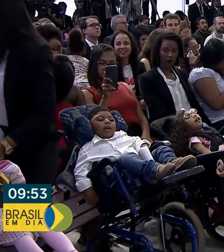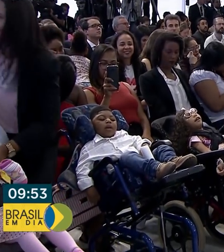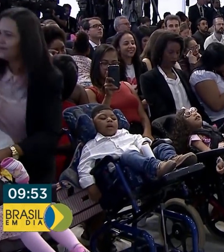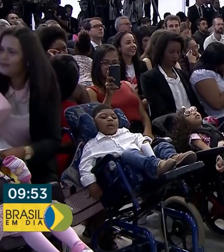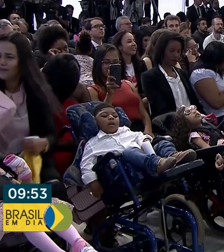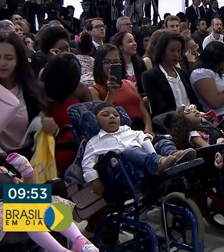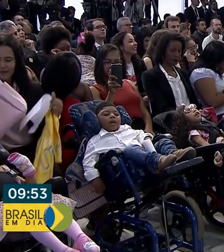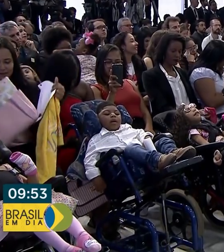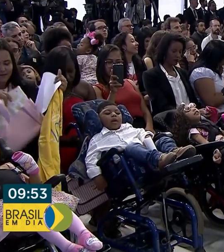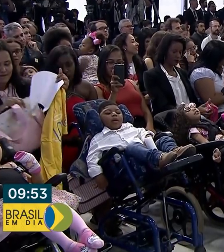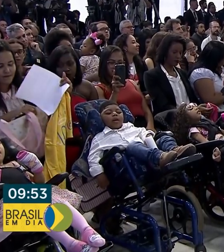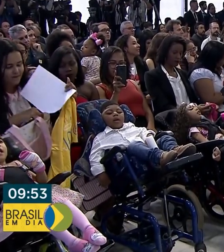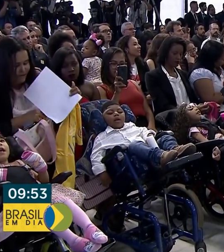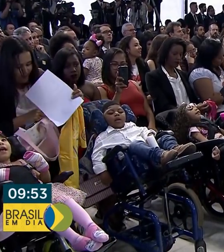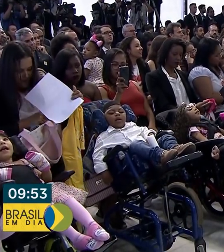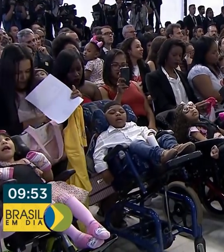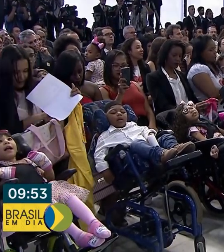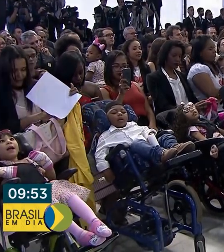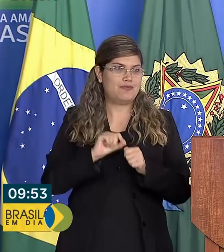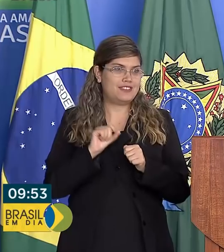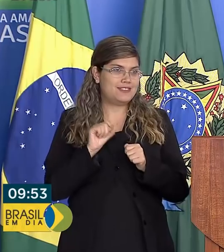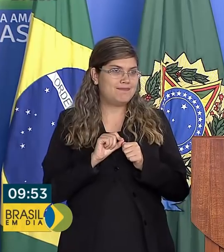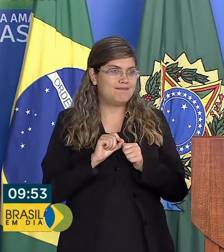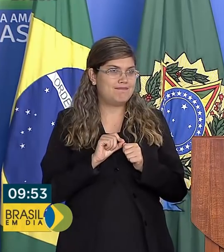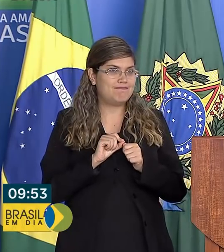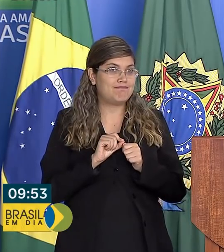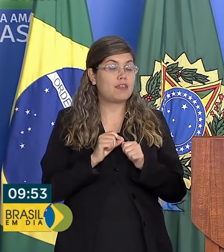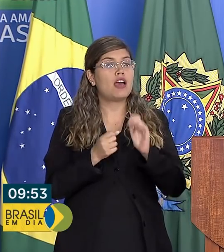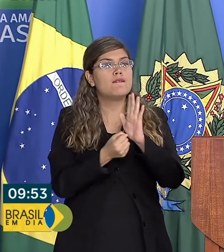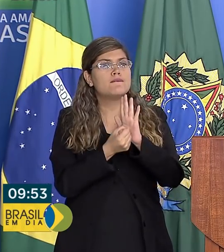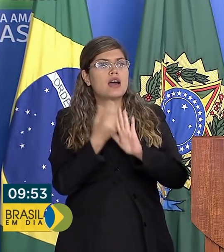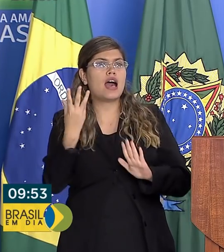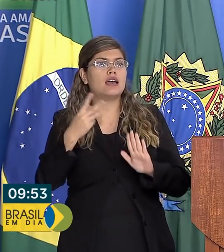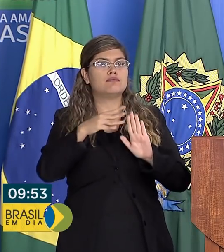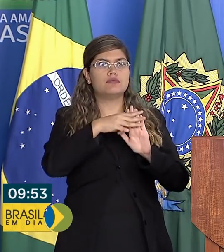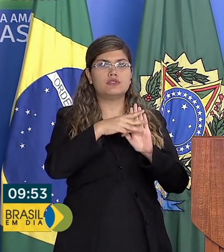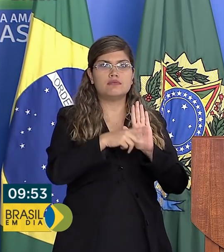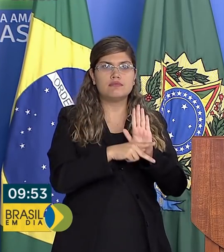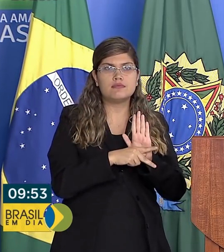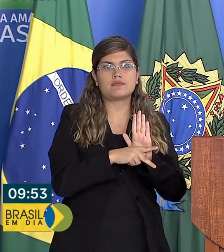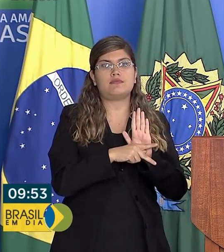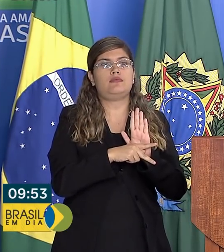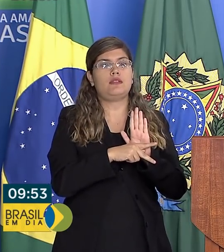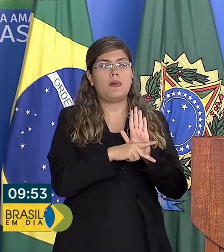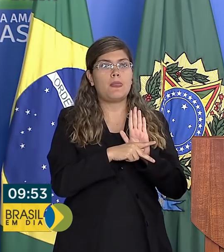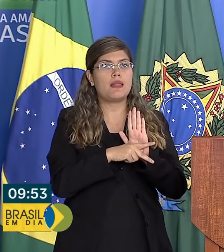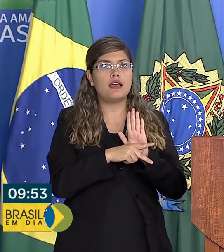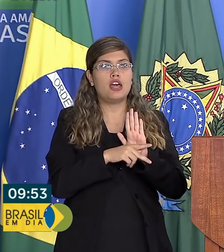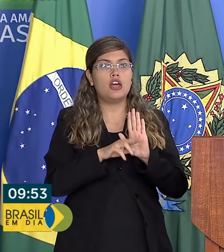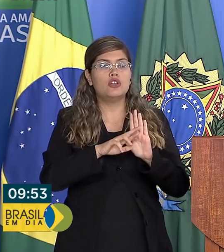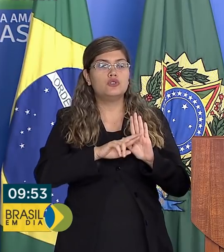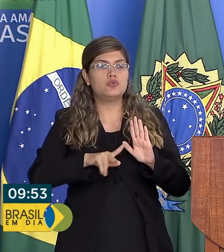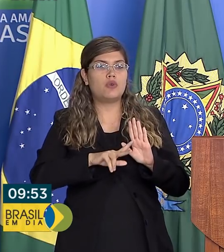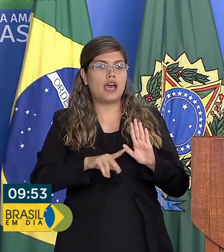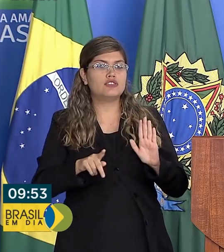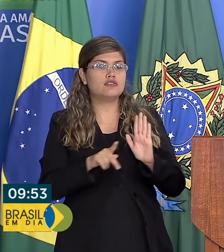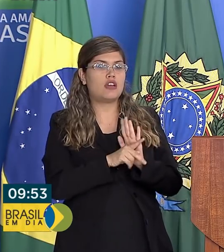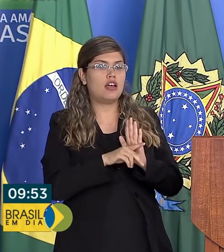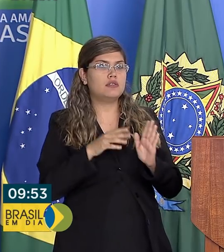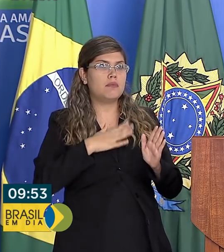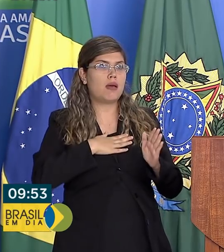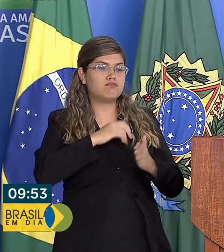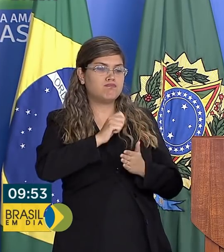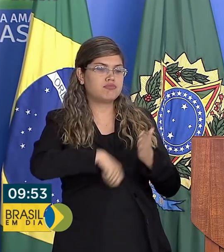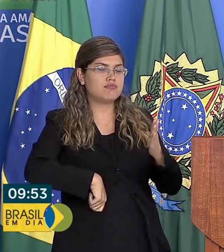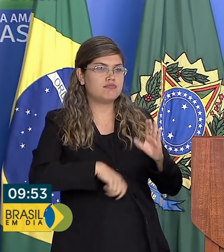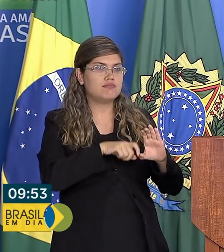Nacional em até 120 dias. Muitas medidas não dependem apenas da minha caneta